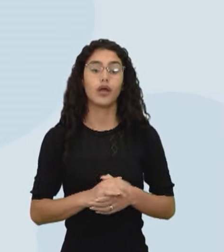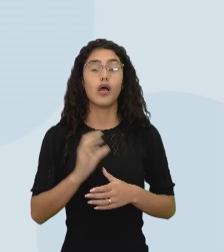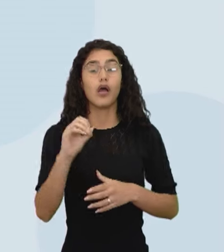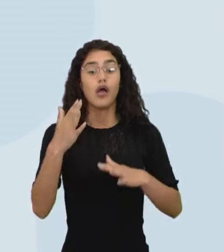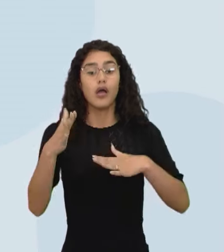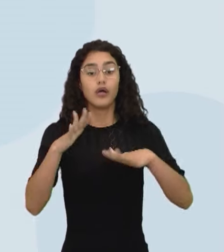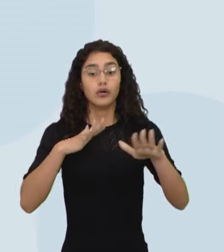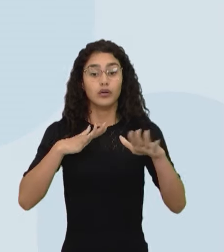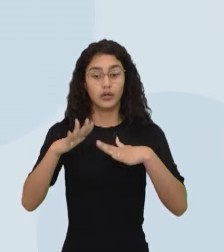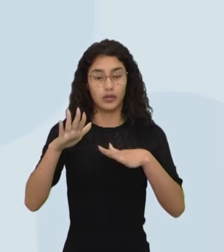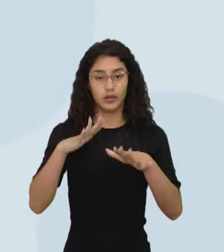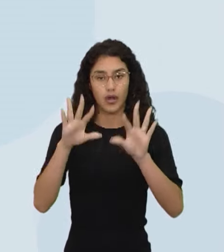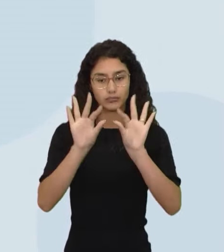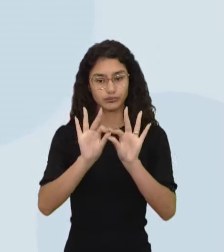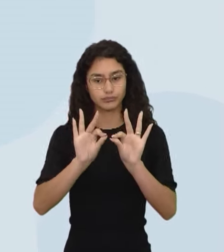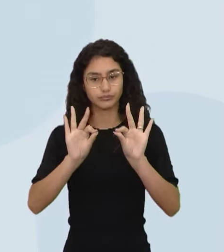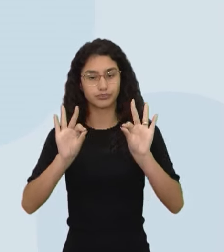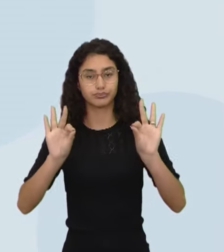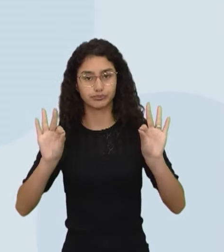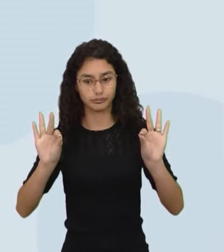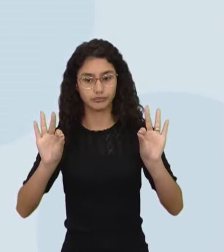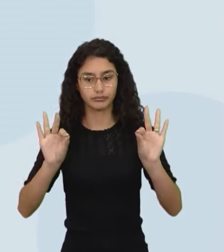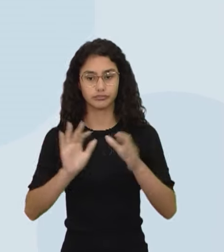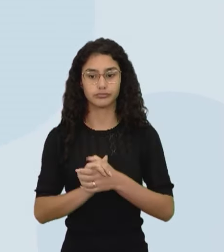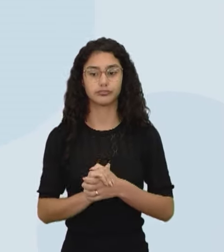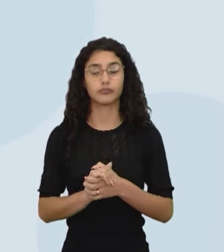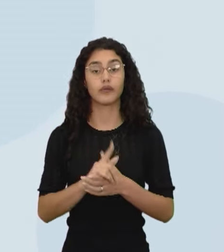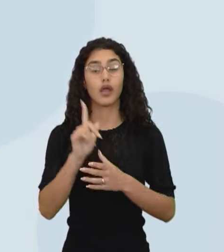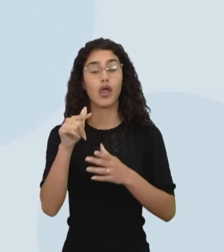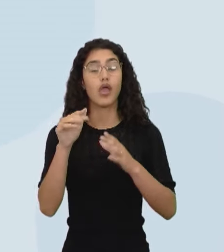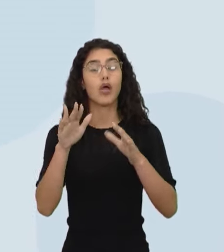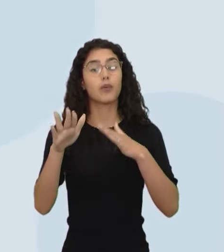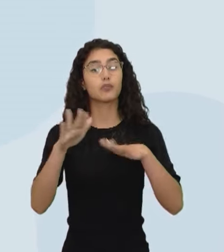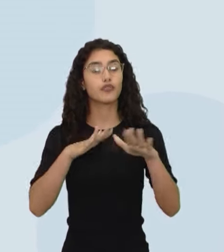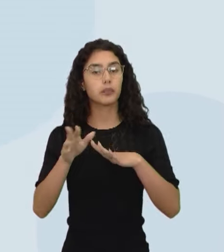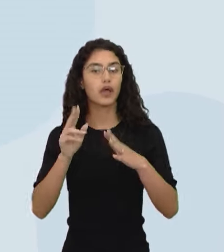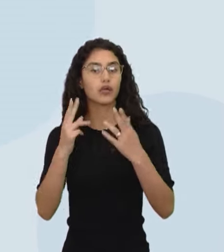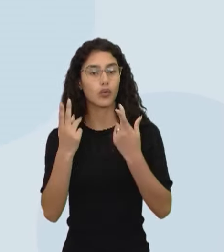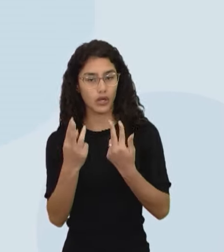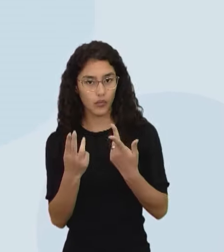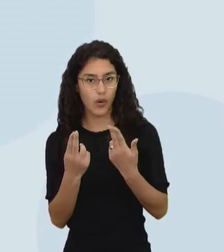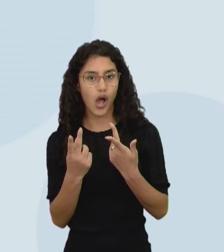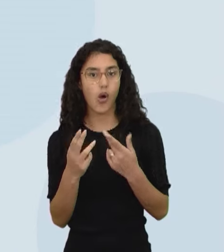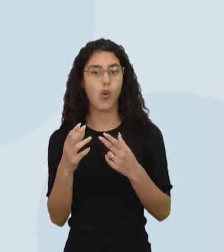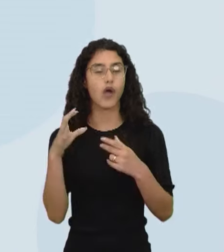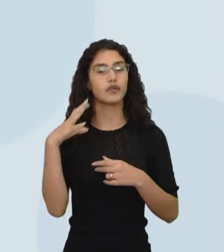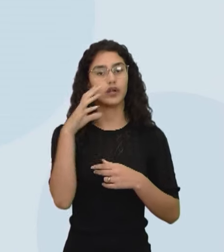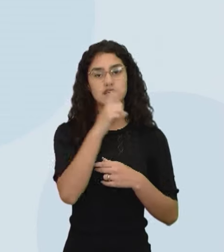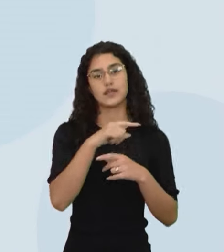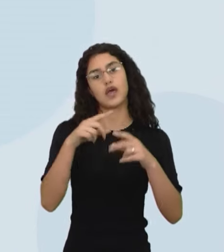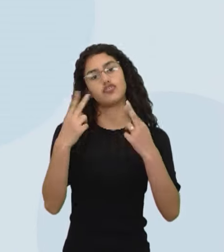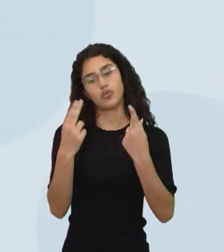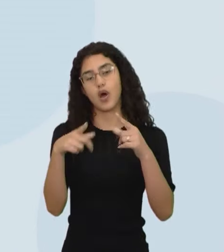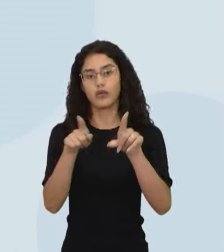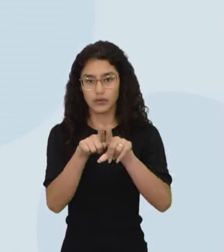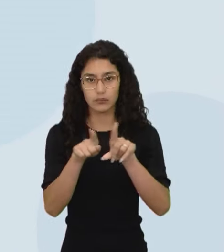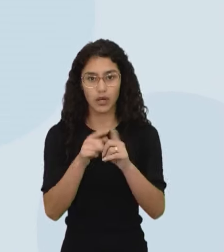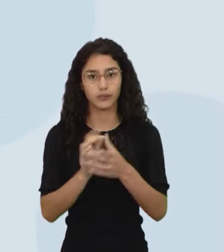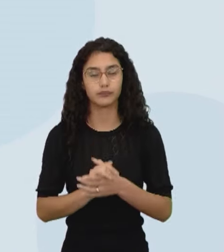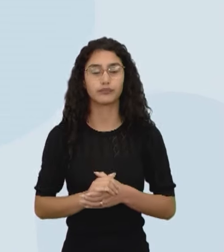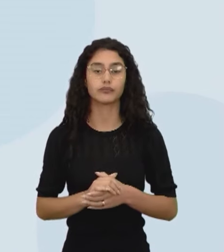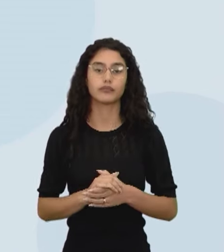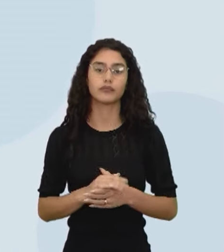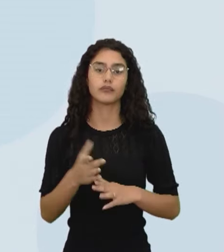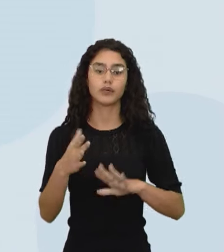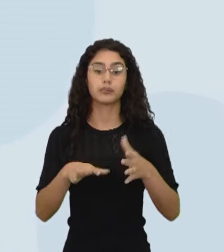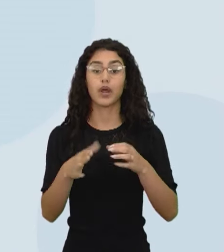movimento uniforme em uma linha reta. O movimento uniforme em uma linha reta é um movimento contínuo, com a mesma velocidade numa linha reta, né? A menos que